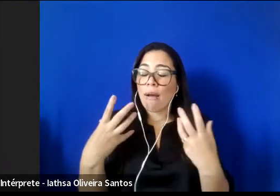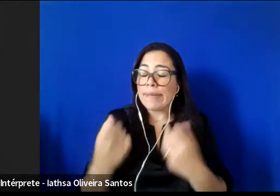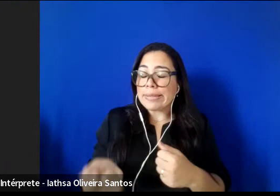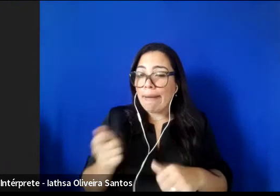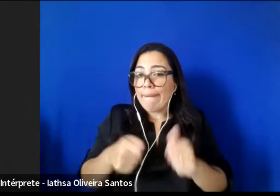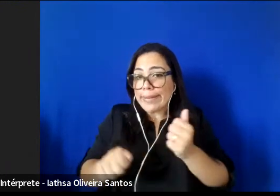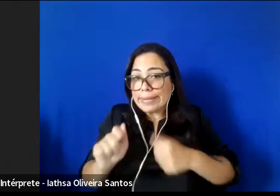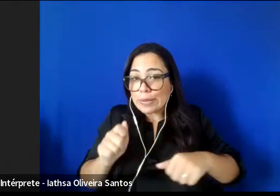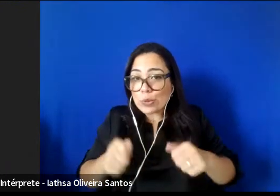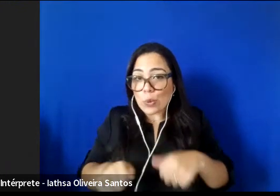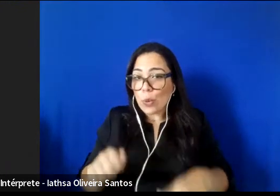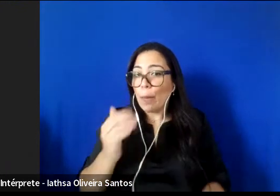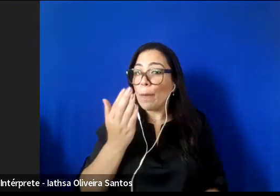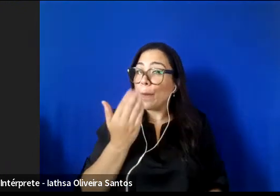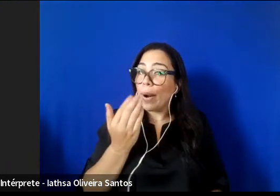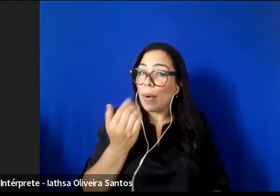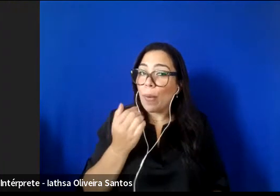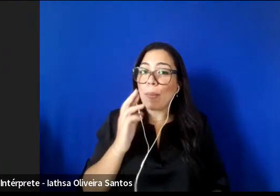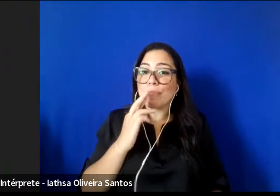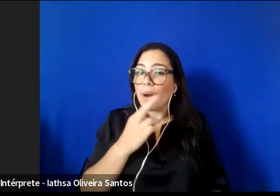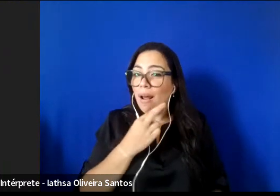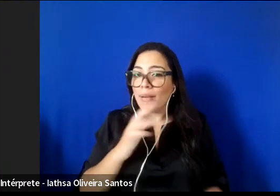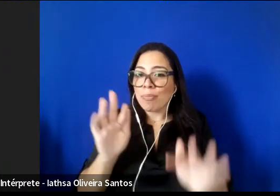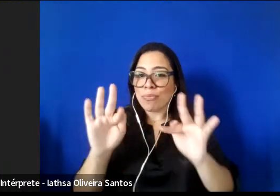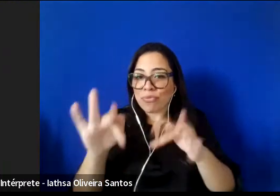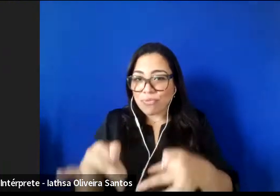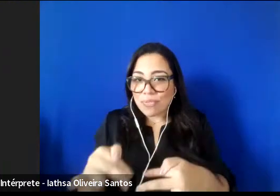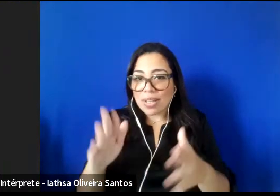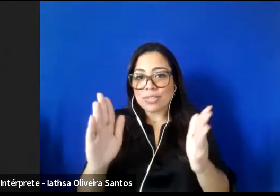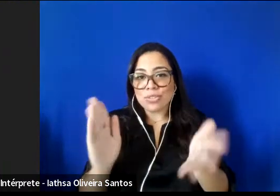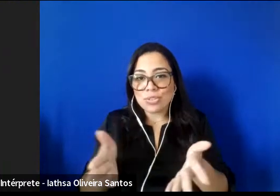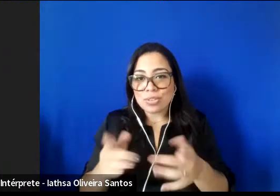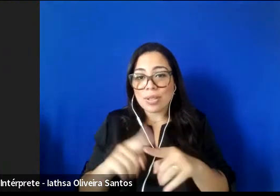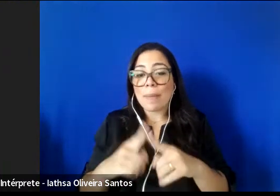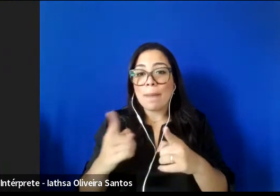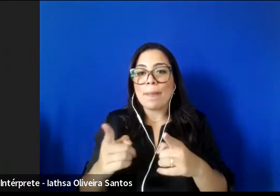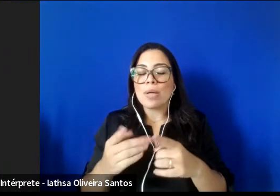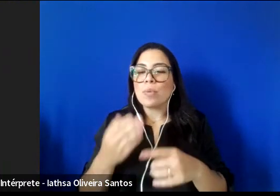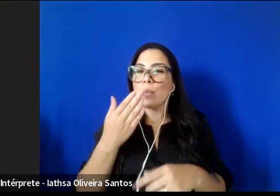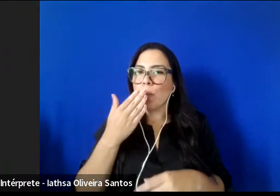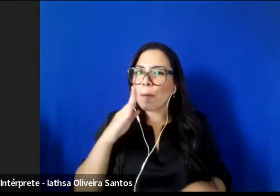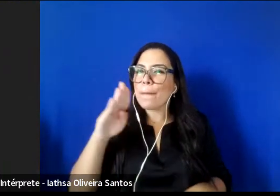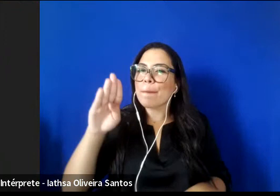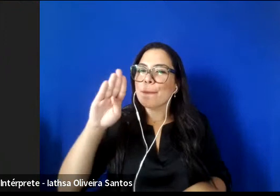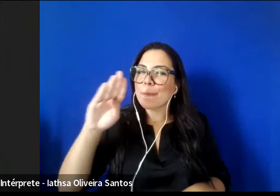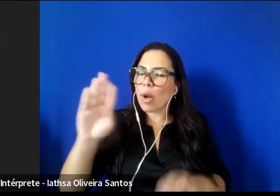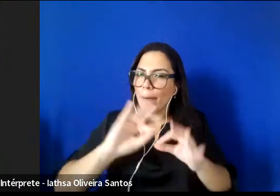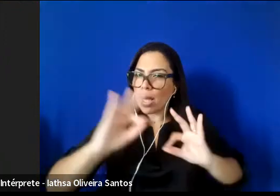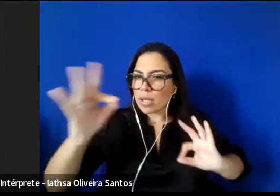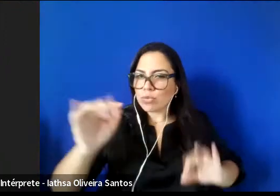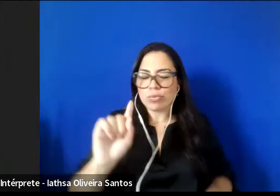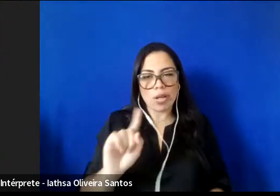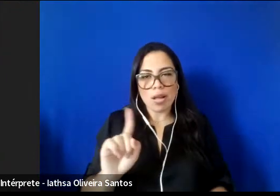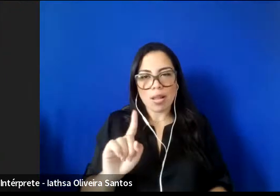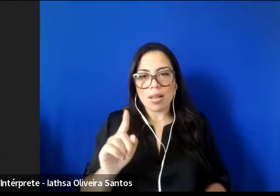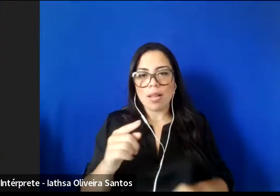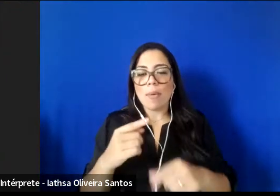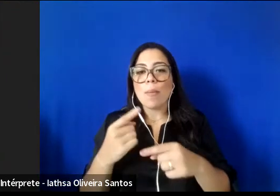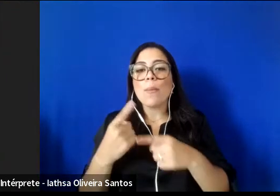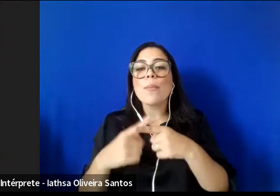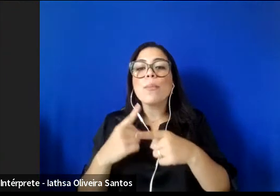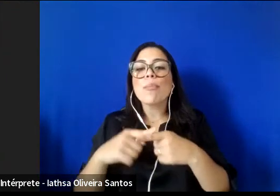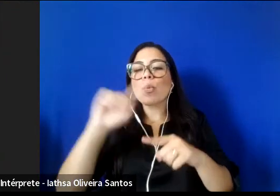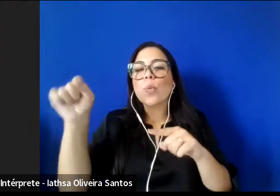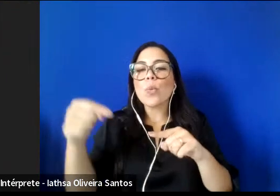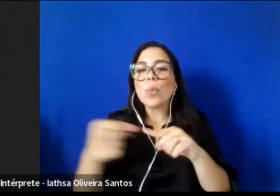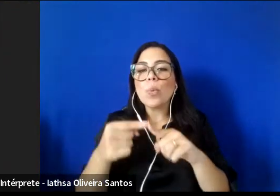para, enfim, terminar os trabalhos, encerrar os trabalhos, mas eu prometo que eu não vou me alongar, até porque o objetivo